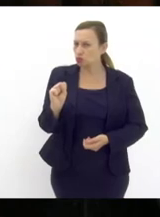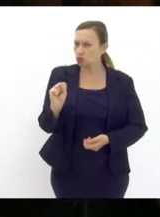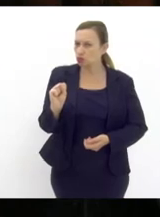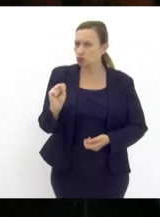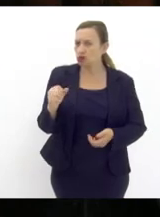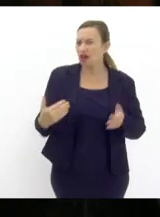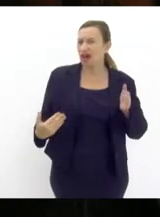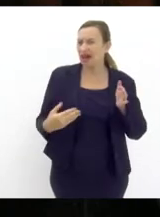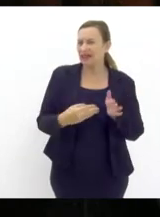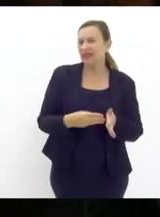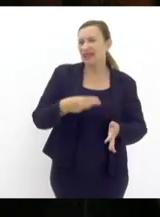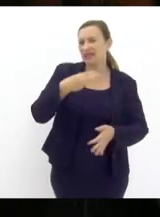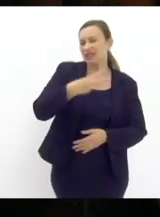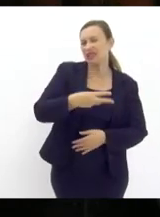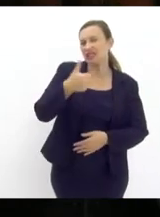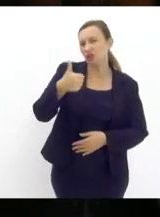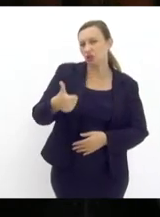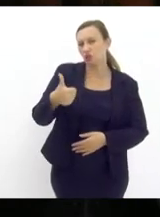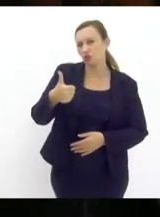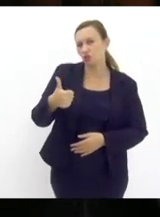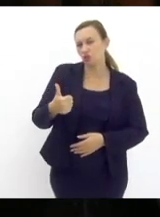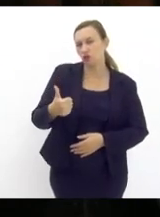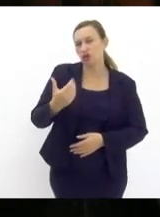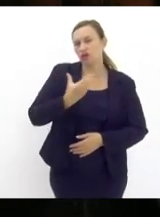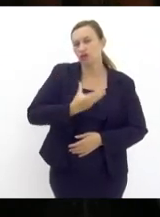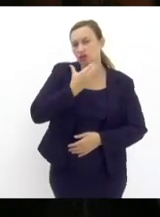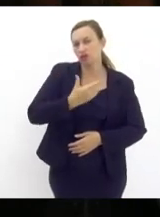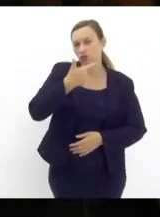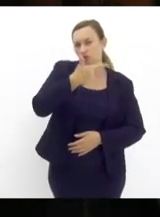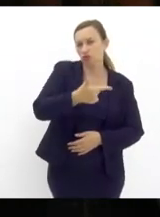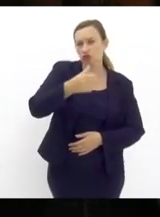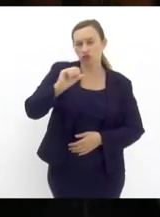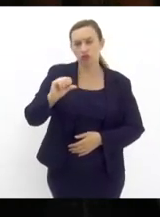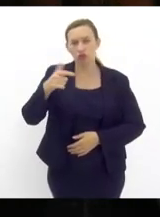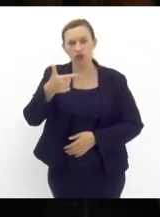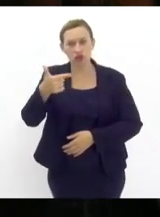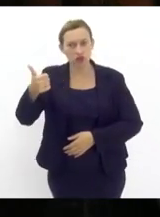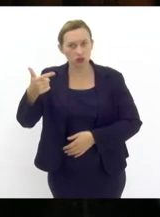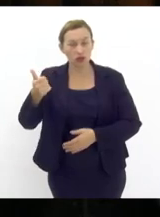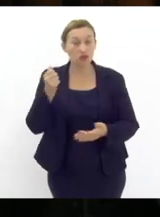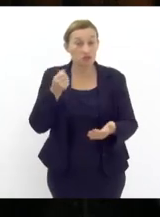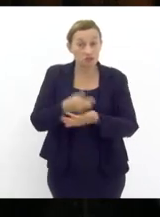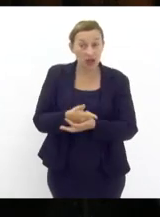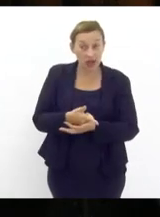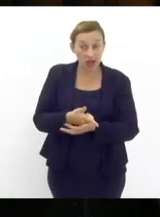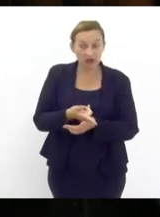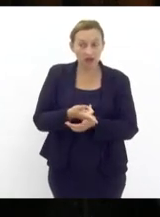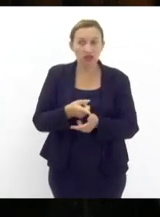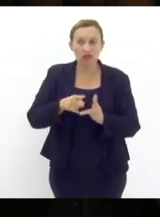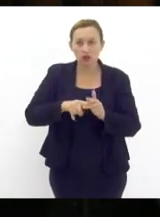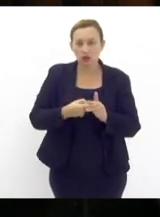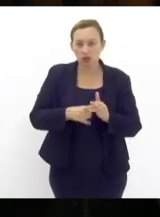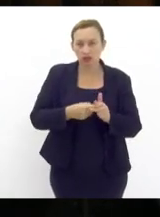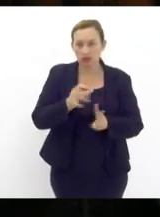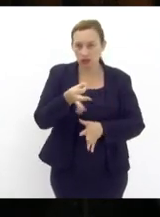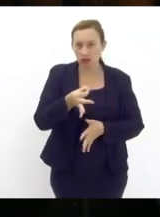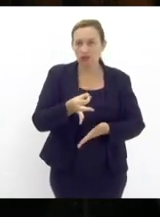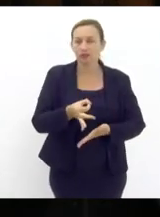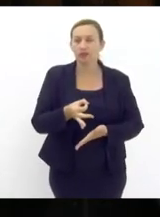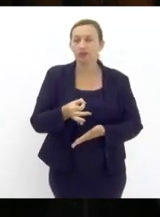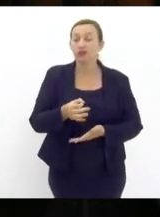a 31 de dezembro de 2012 pagávamos de correção monetária